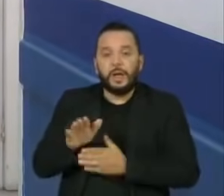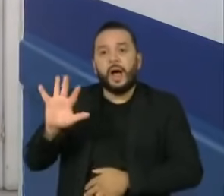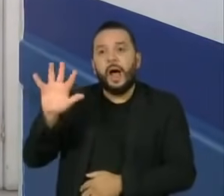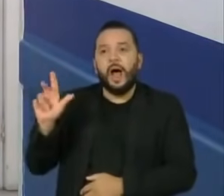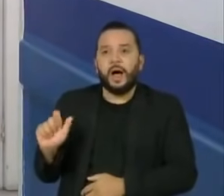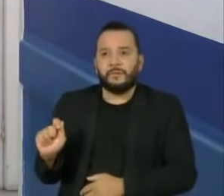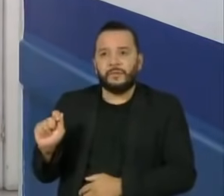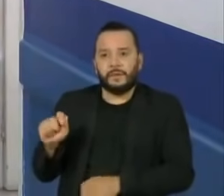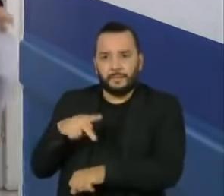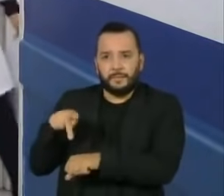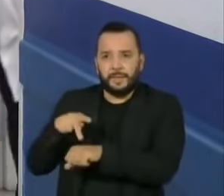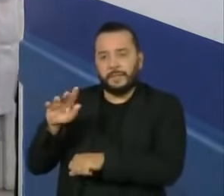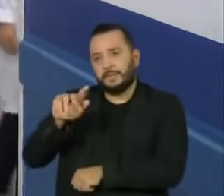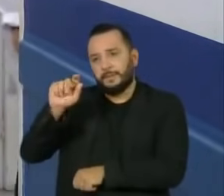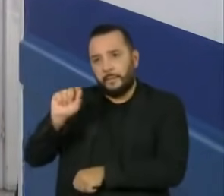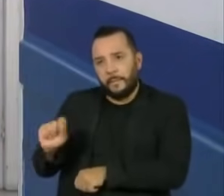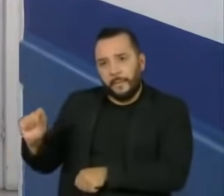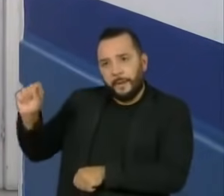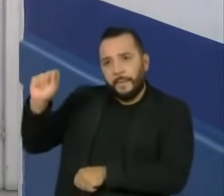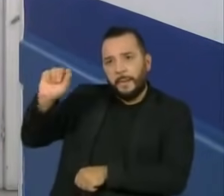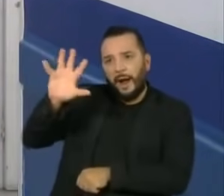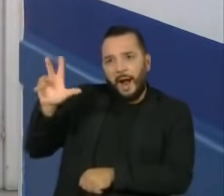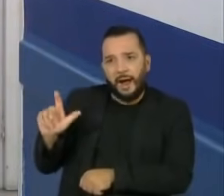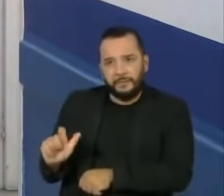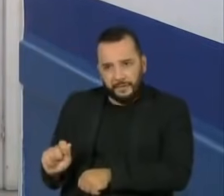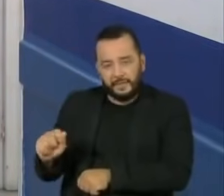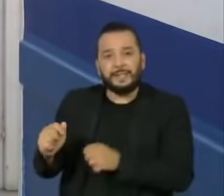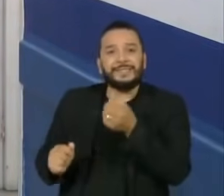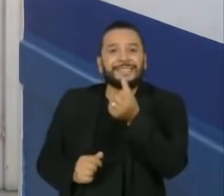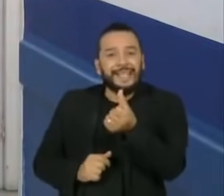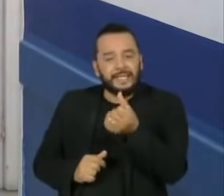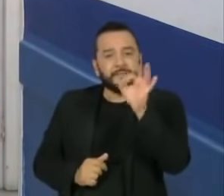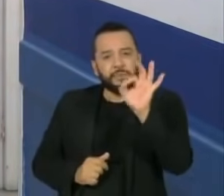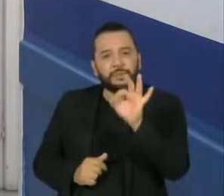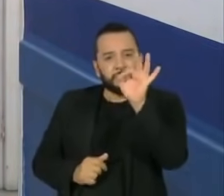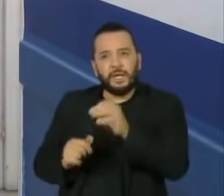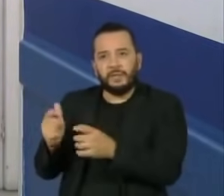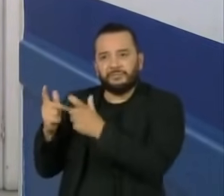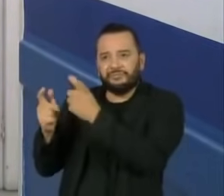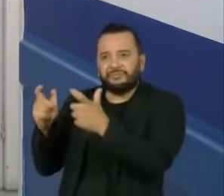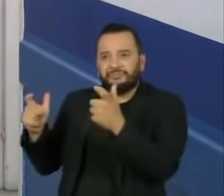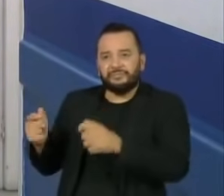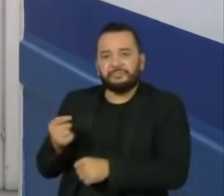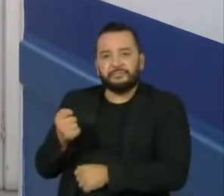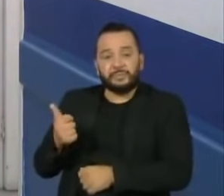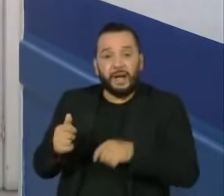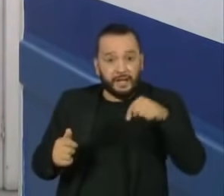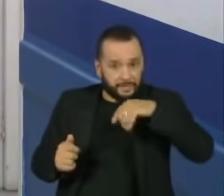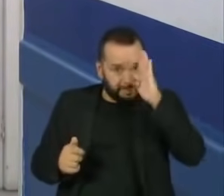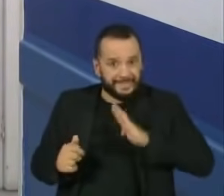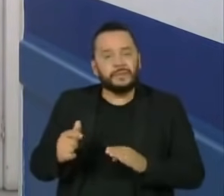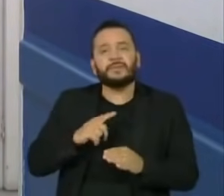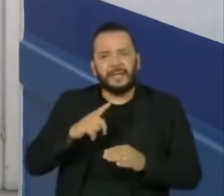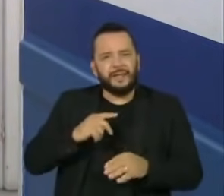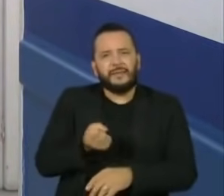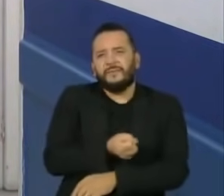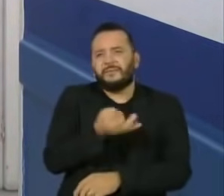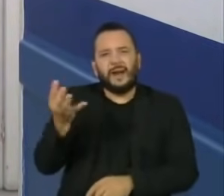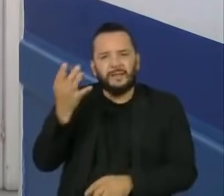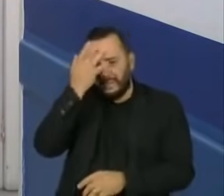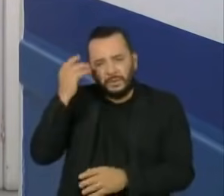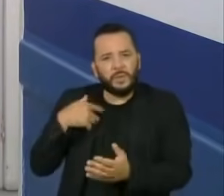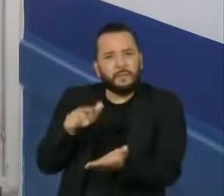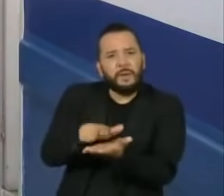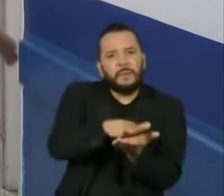população conseguiu ser imunizada. Aqui no Brasil, muita gente ainda está nas UTIs, alguns porque não